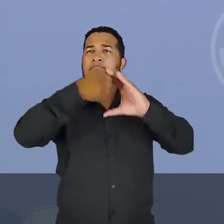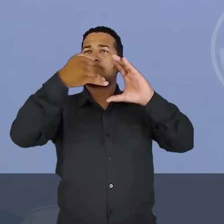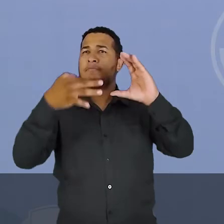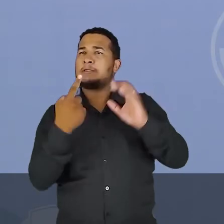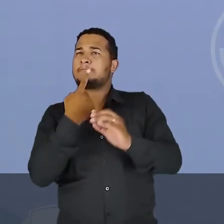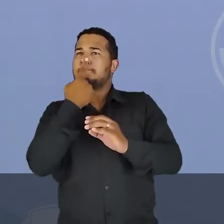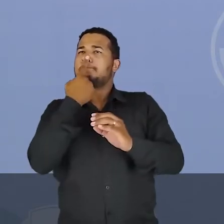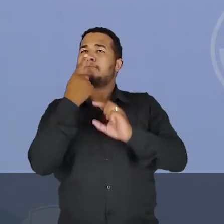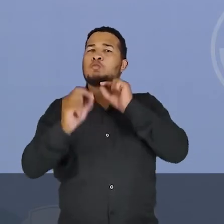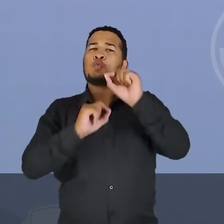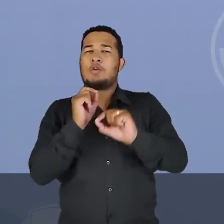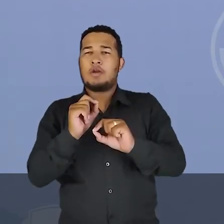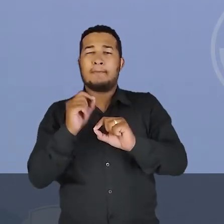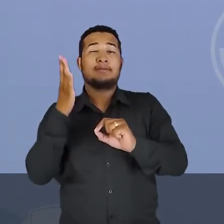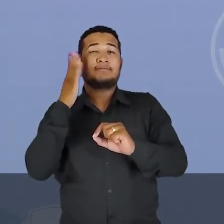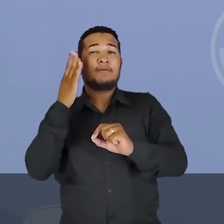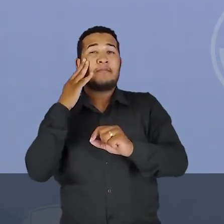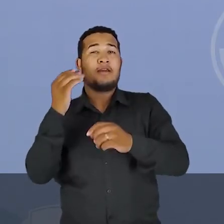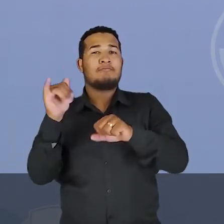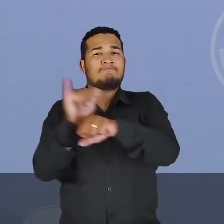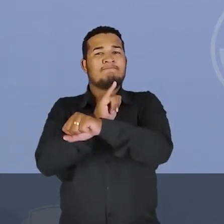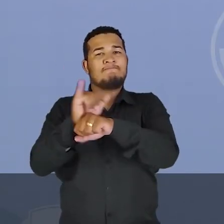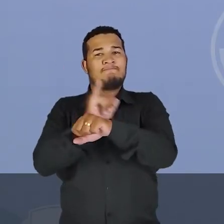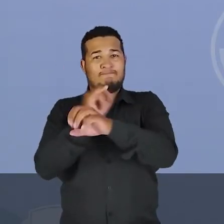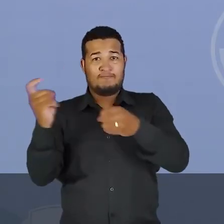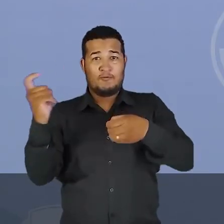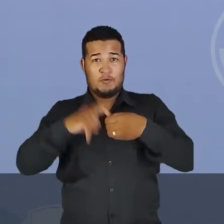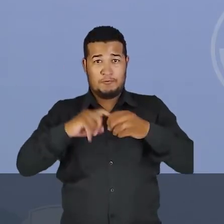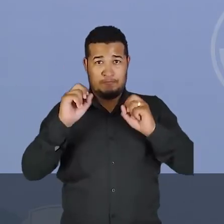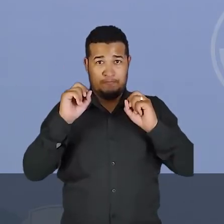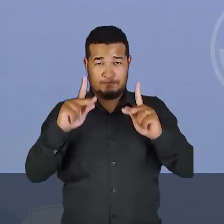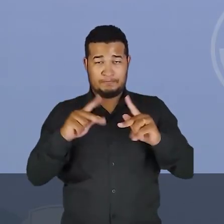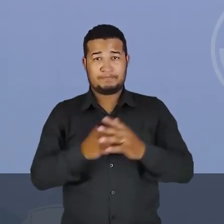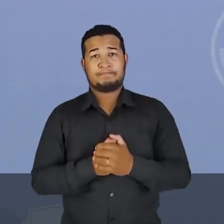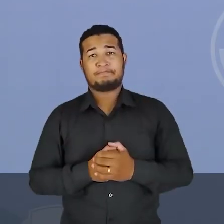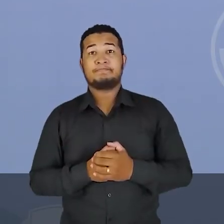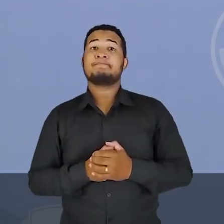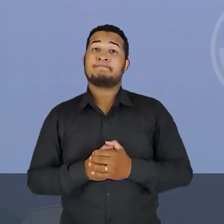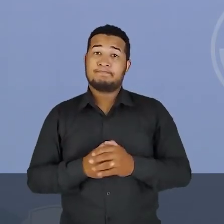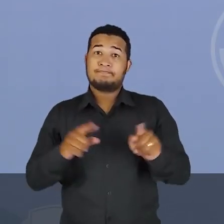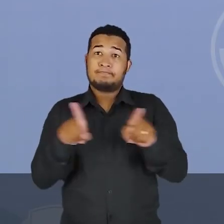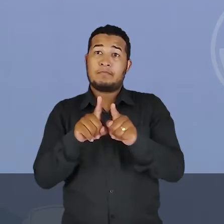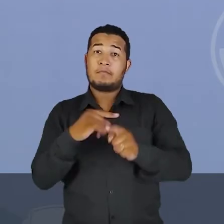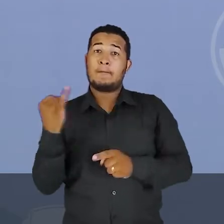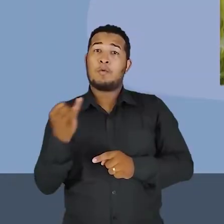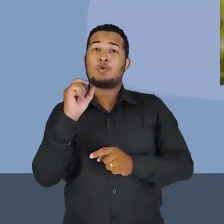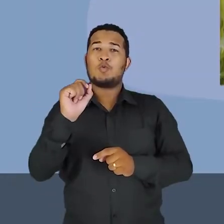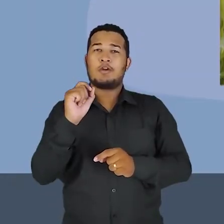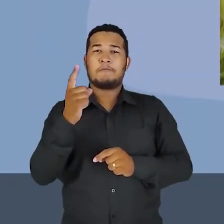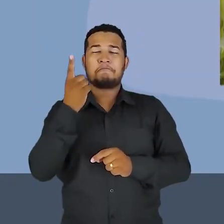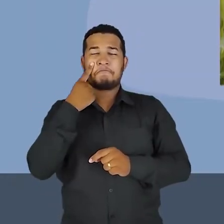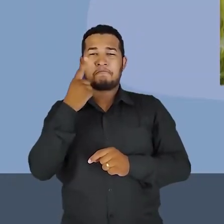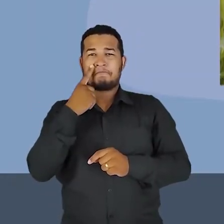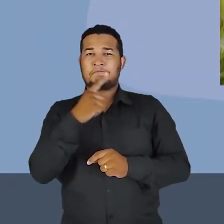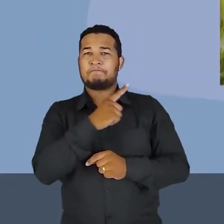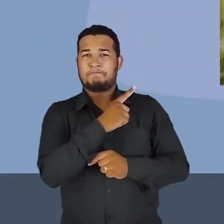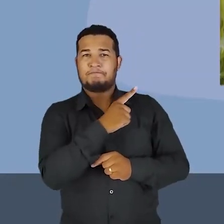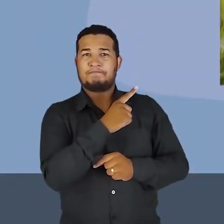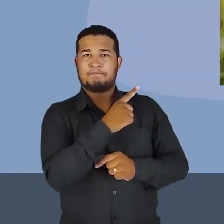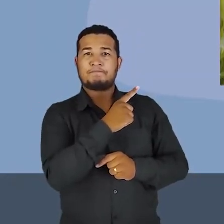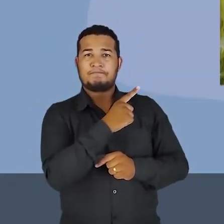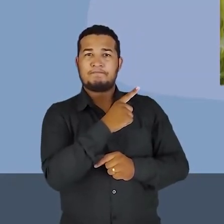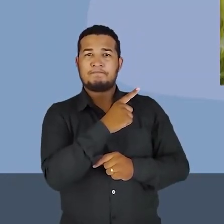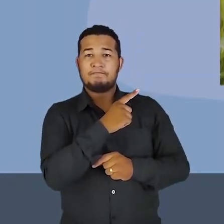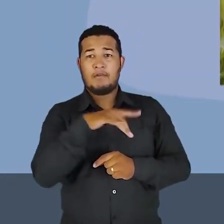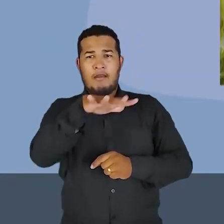inicie esse processo de recuperação de nascente, ok? Não menos importante, nós temos aqui, observe na imagem, o controle da